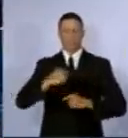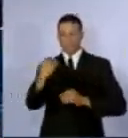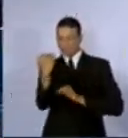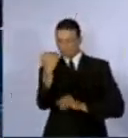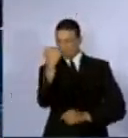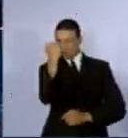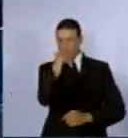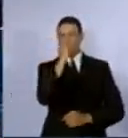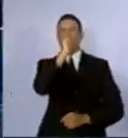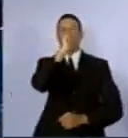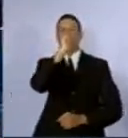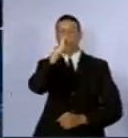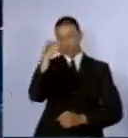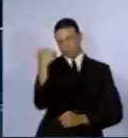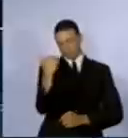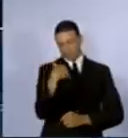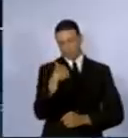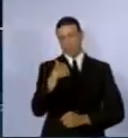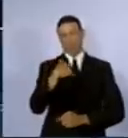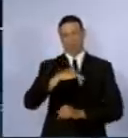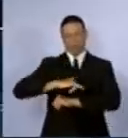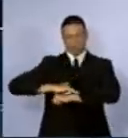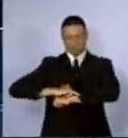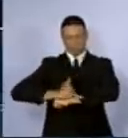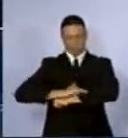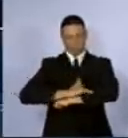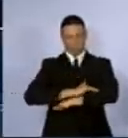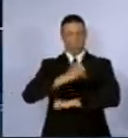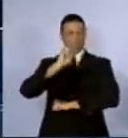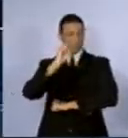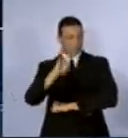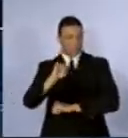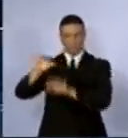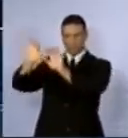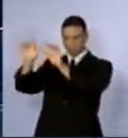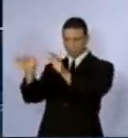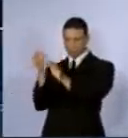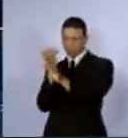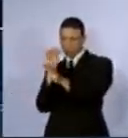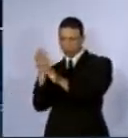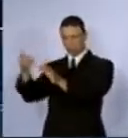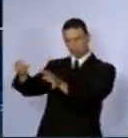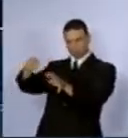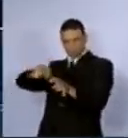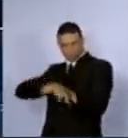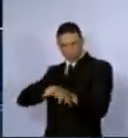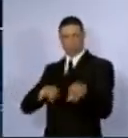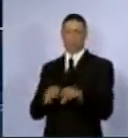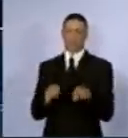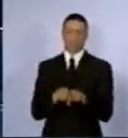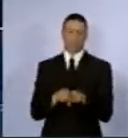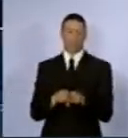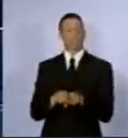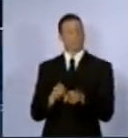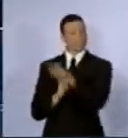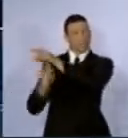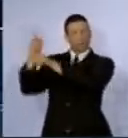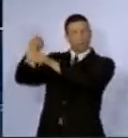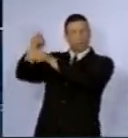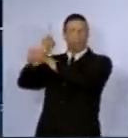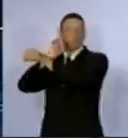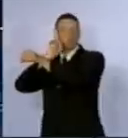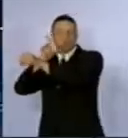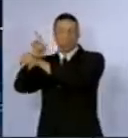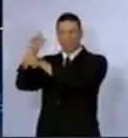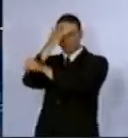se exposta a um valor de maior de 2,5 miligaus. Inclusive, a obesidade é uma das epidemias que está afetando os Estados Unidos